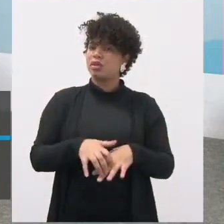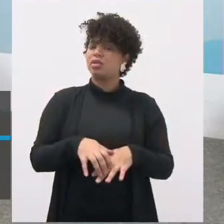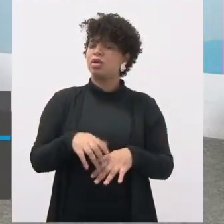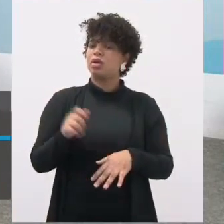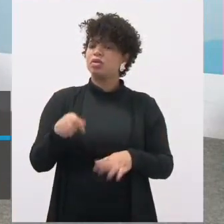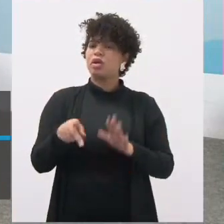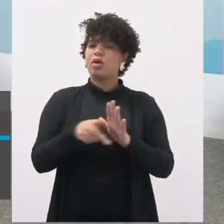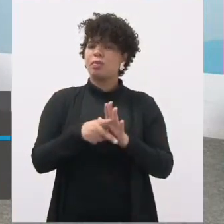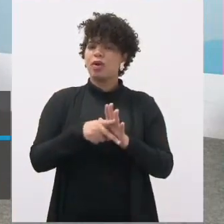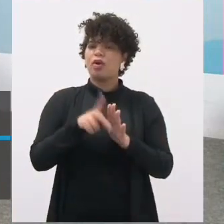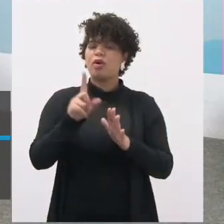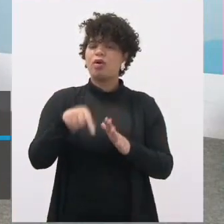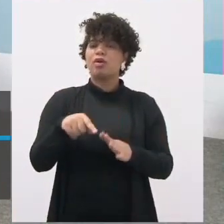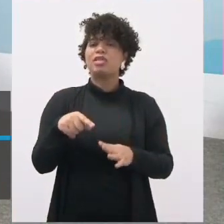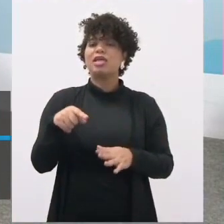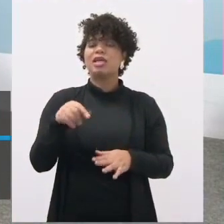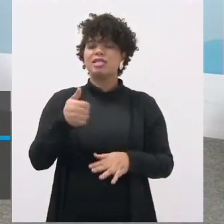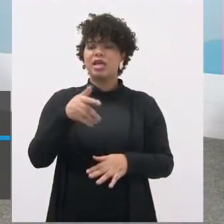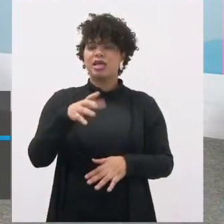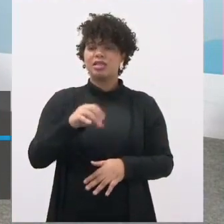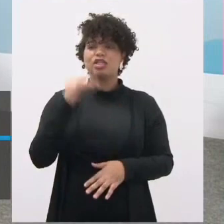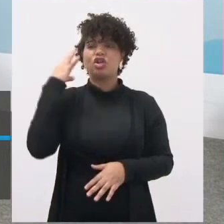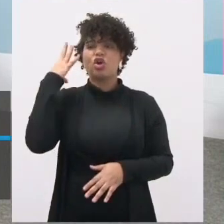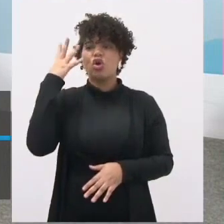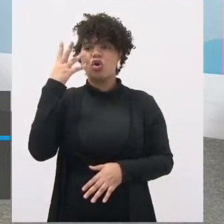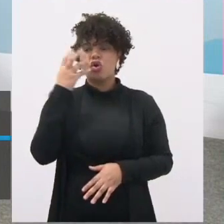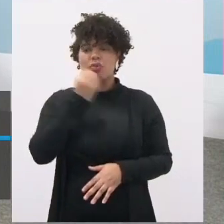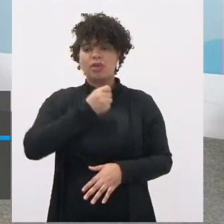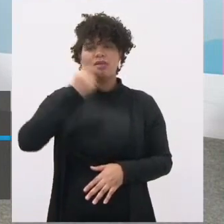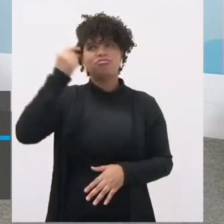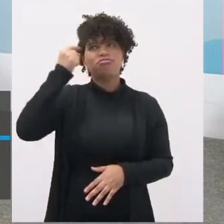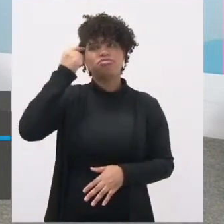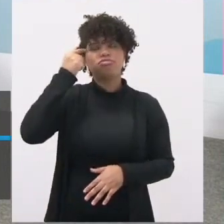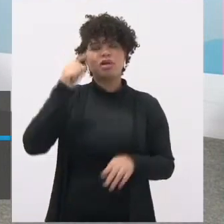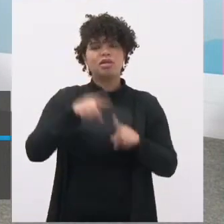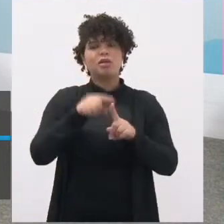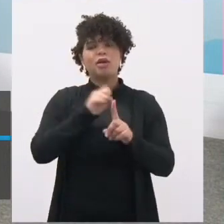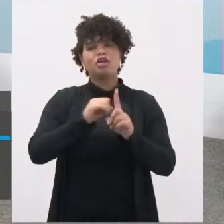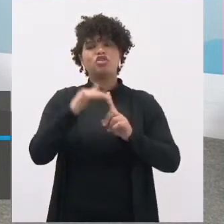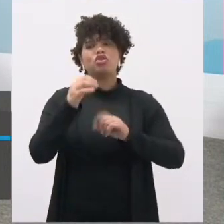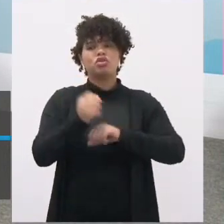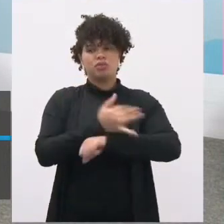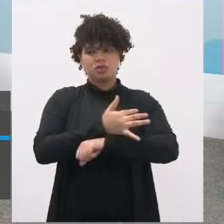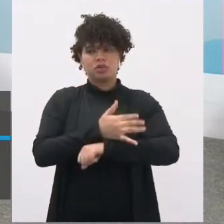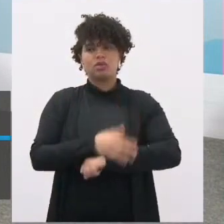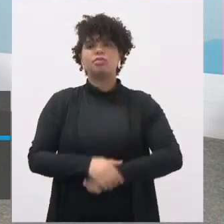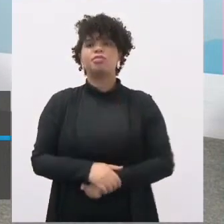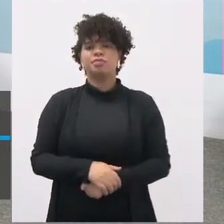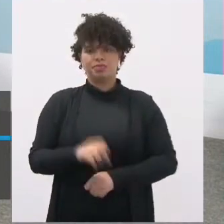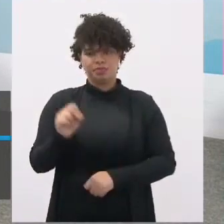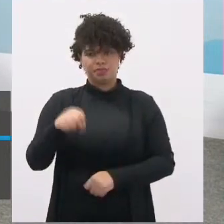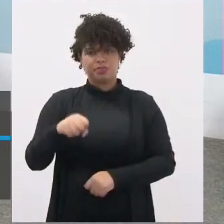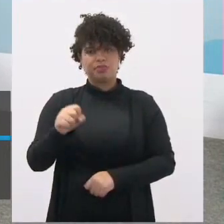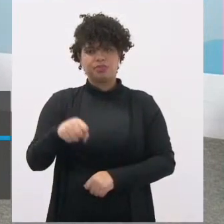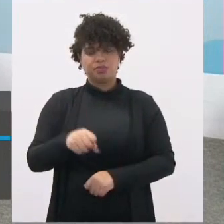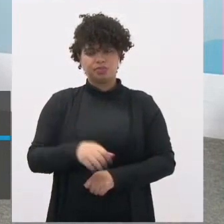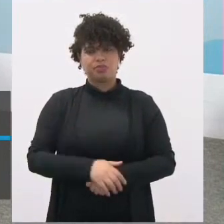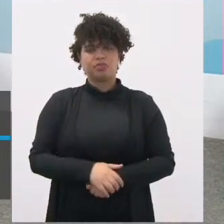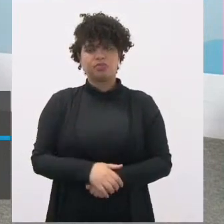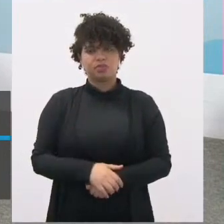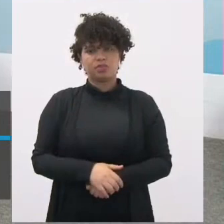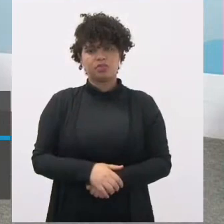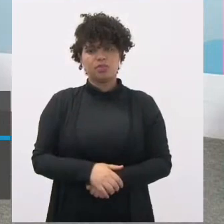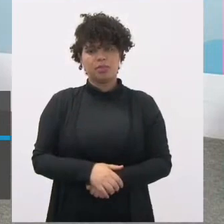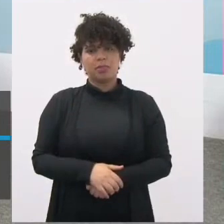10 competências cognitivas e socioemocionais, tá? Então, se